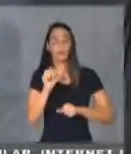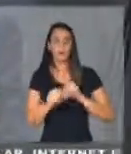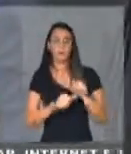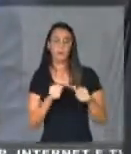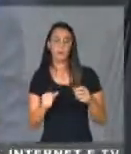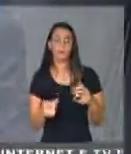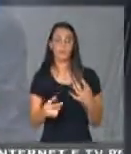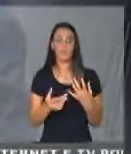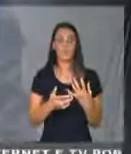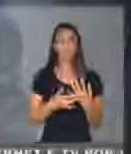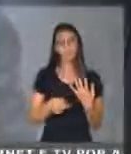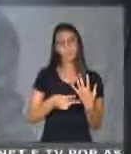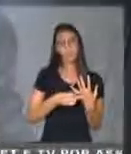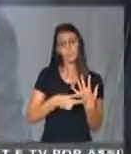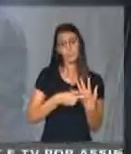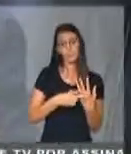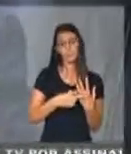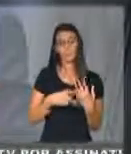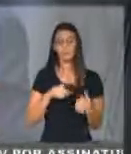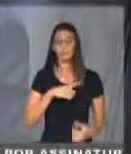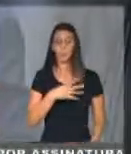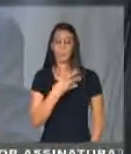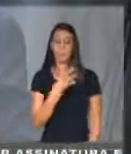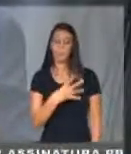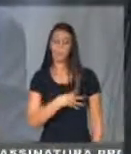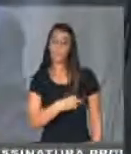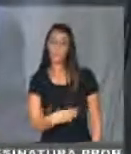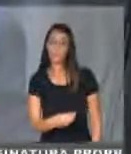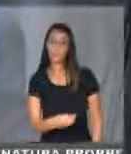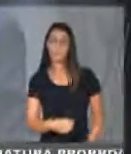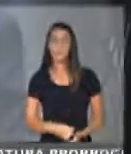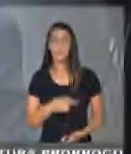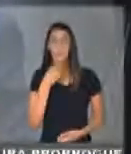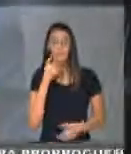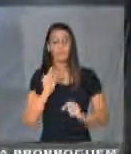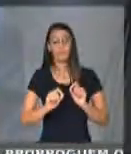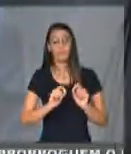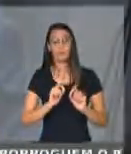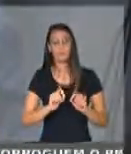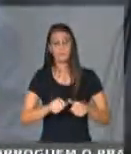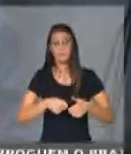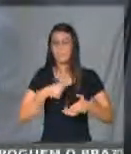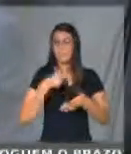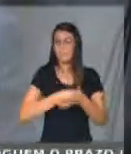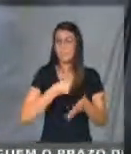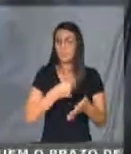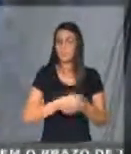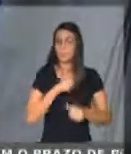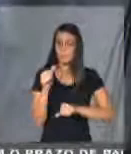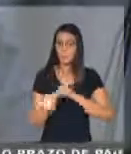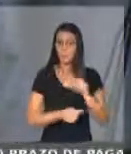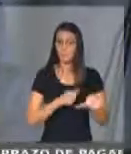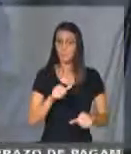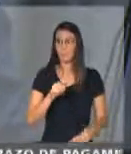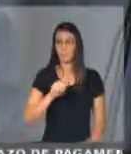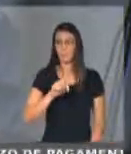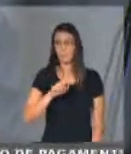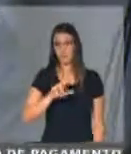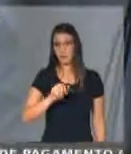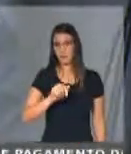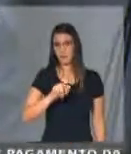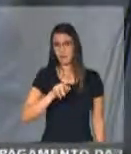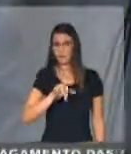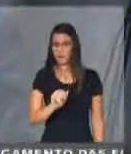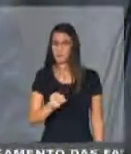deixou 4 filhos que o dignificam, e dizer que a luta pela reforma agrária, a luta pelas conquistas